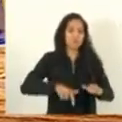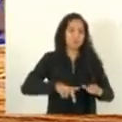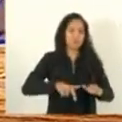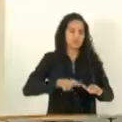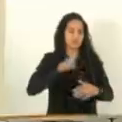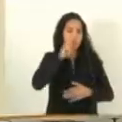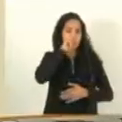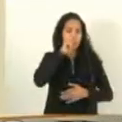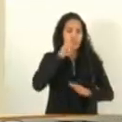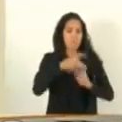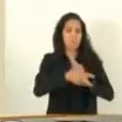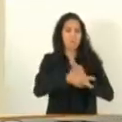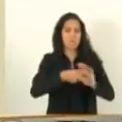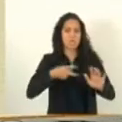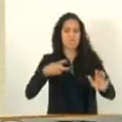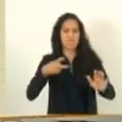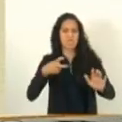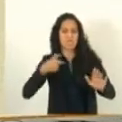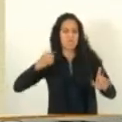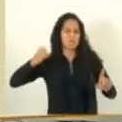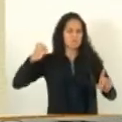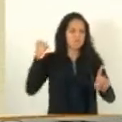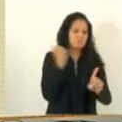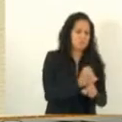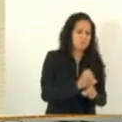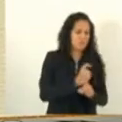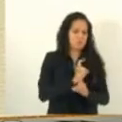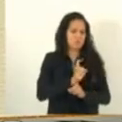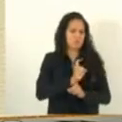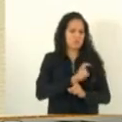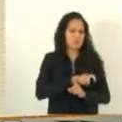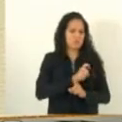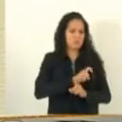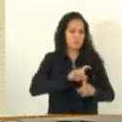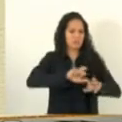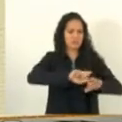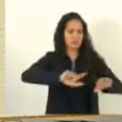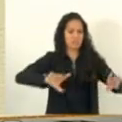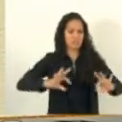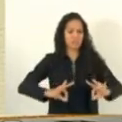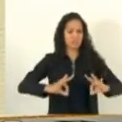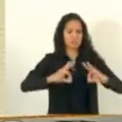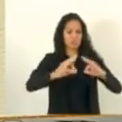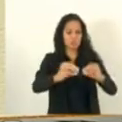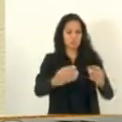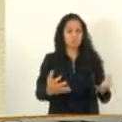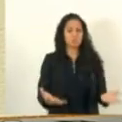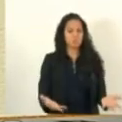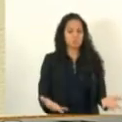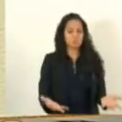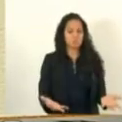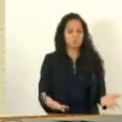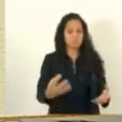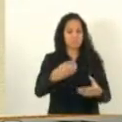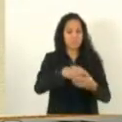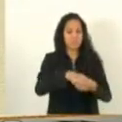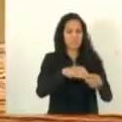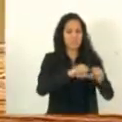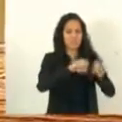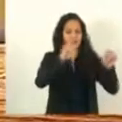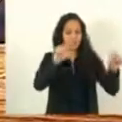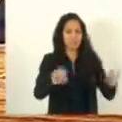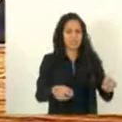crime com atos de barbaridade, com atos de crueldade, tem de tudo no sistema